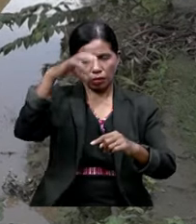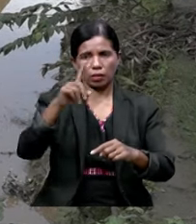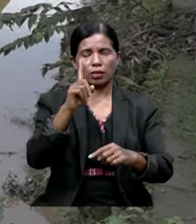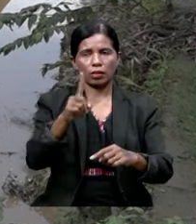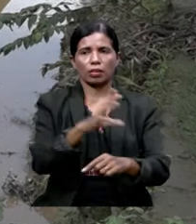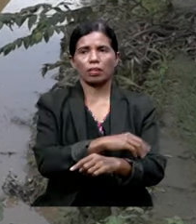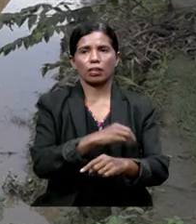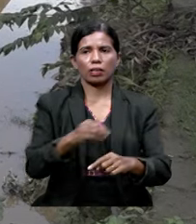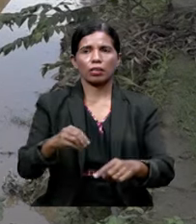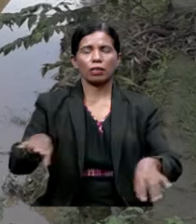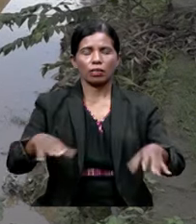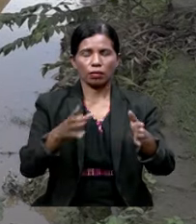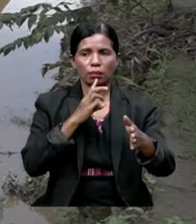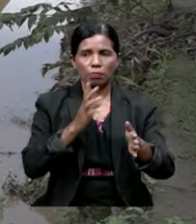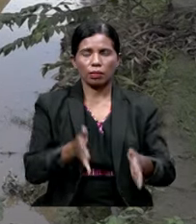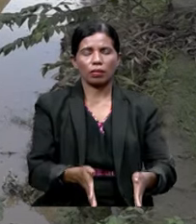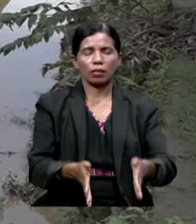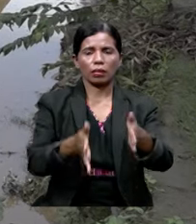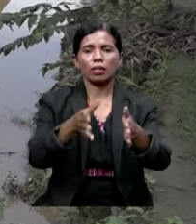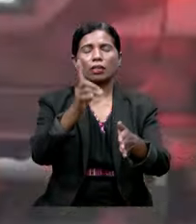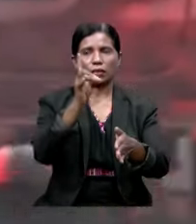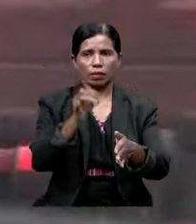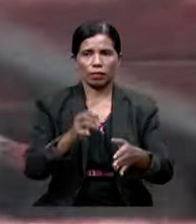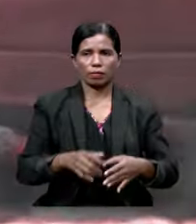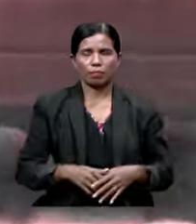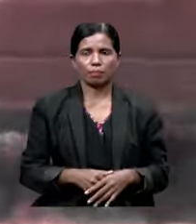maca, sistema drenagem e a capital Dili.